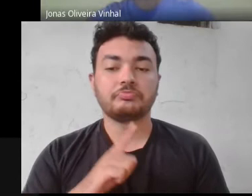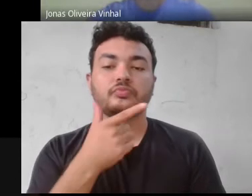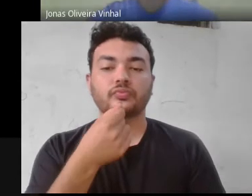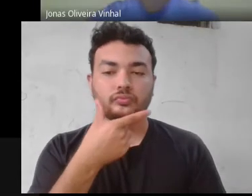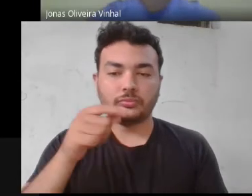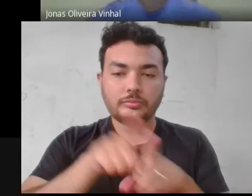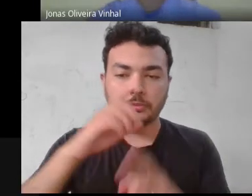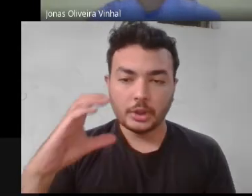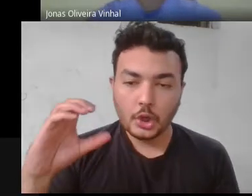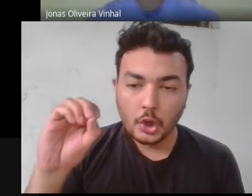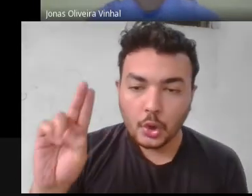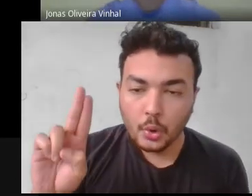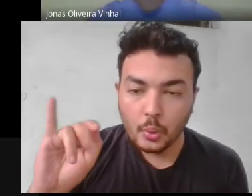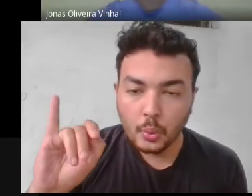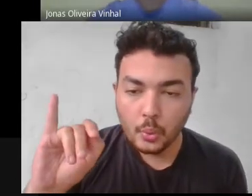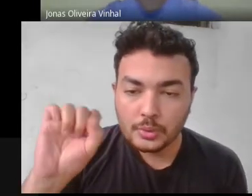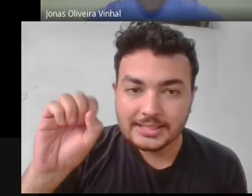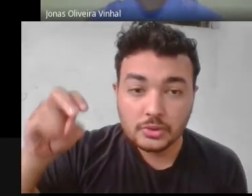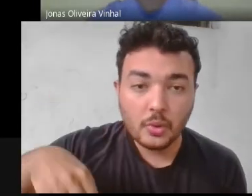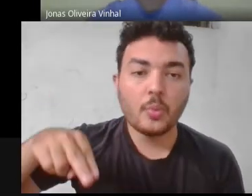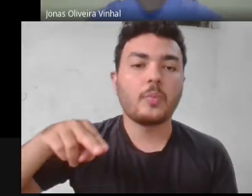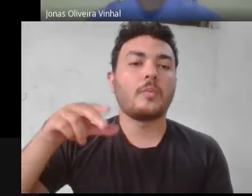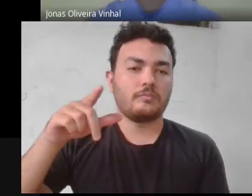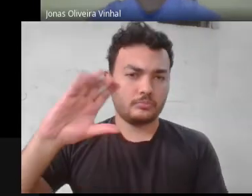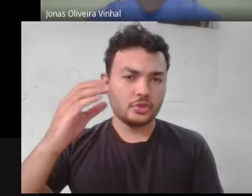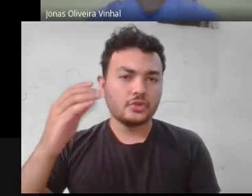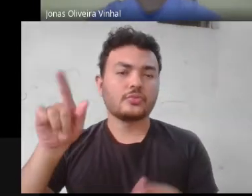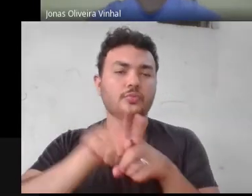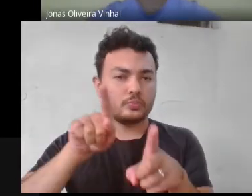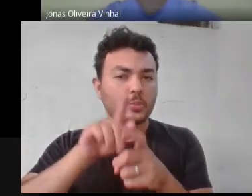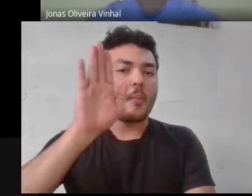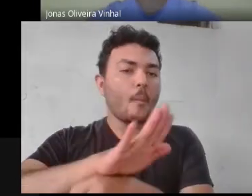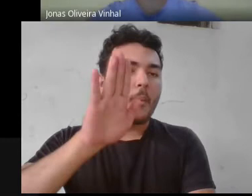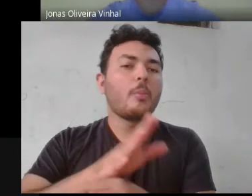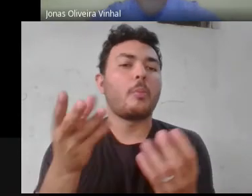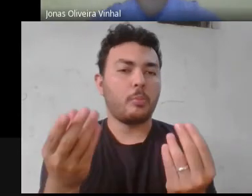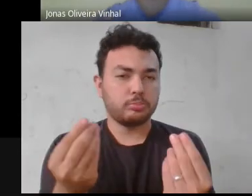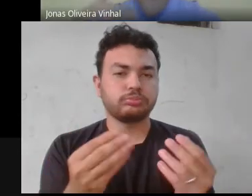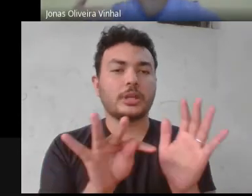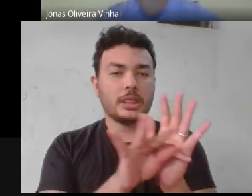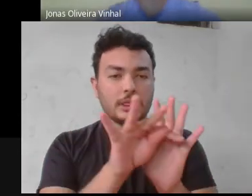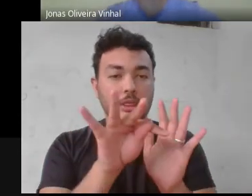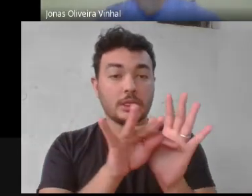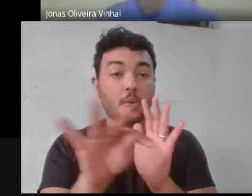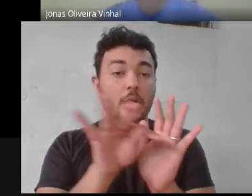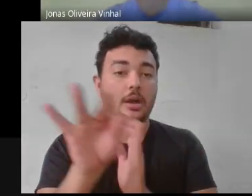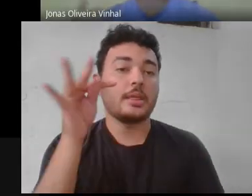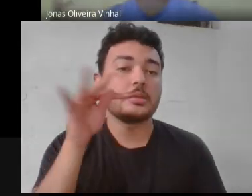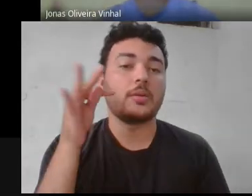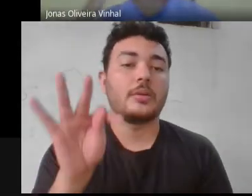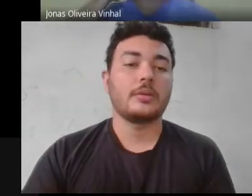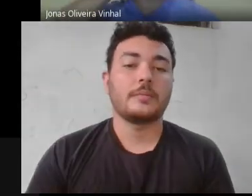foi outro cientista que contribuiu muito também para o desenvolvimento dessa teoria, tá? Então, como eu disse para vocês,